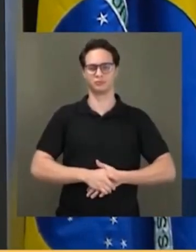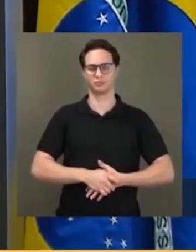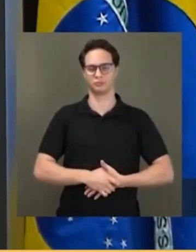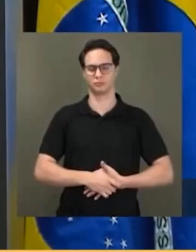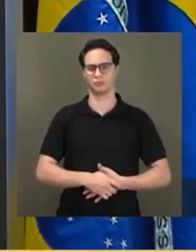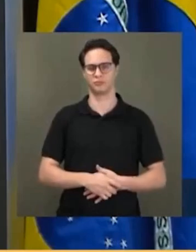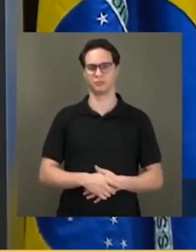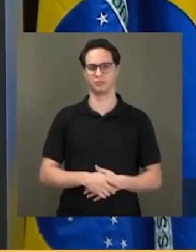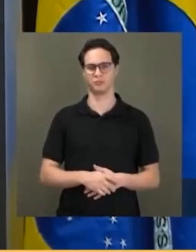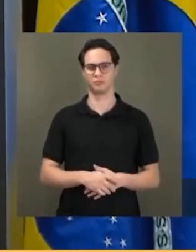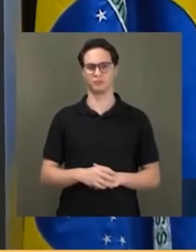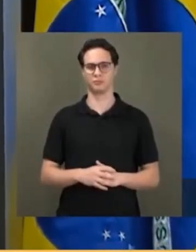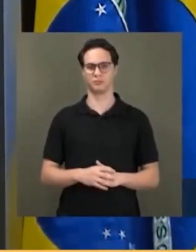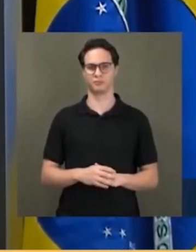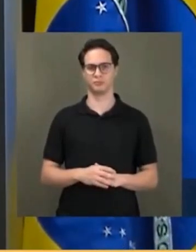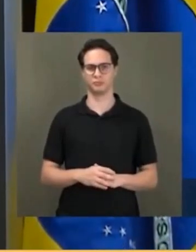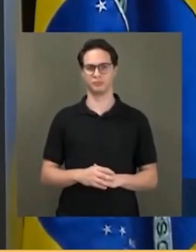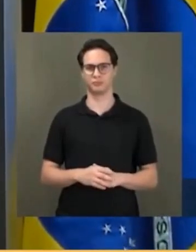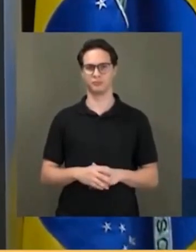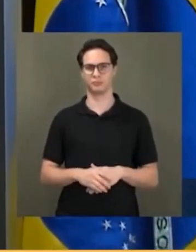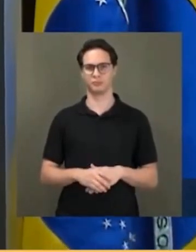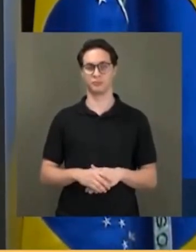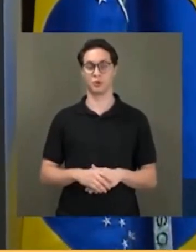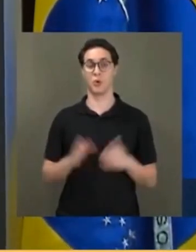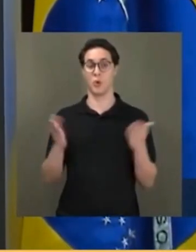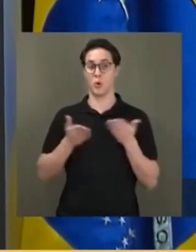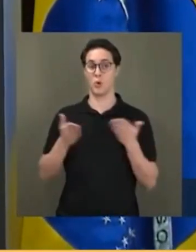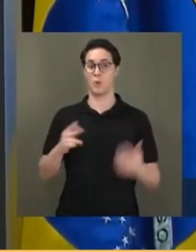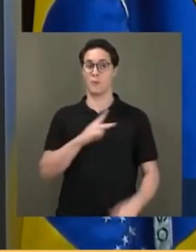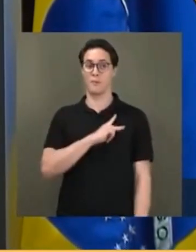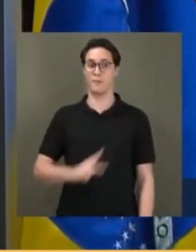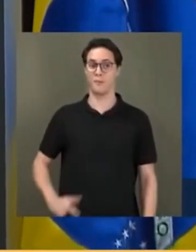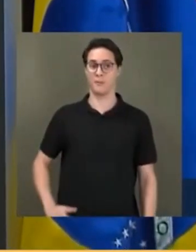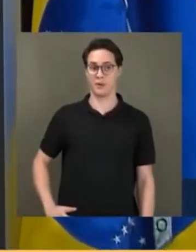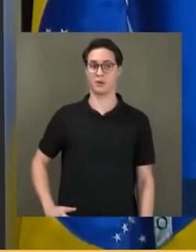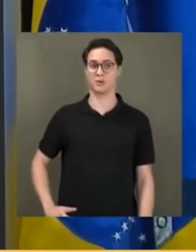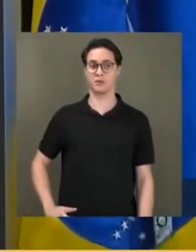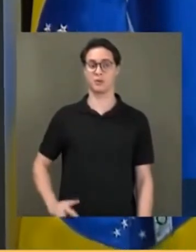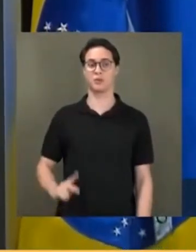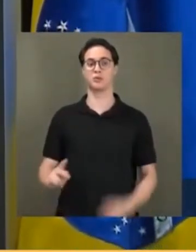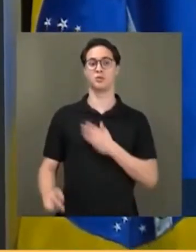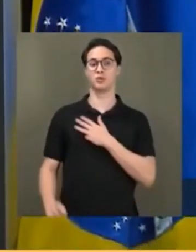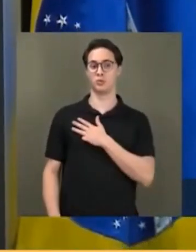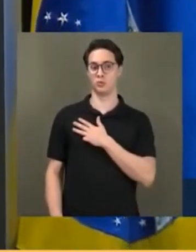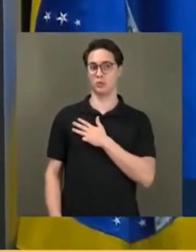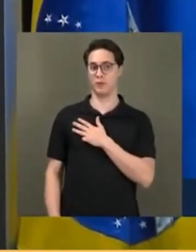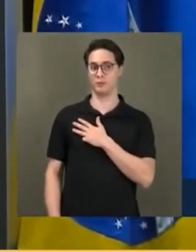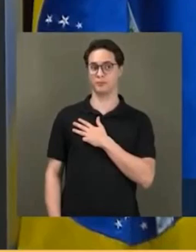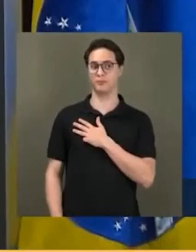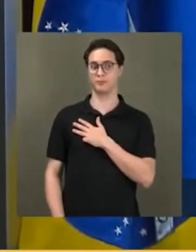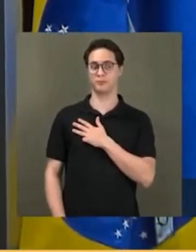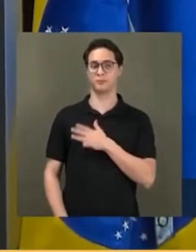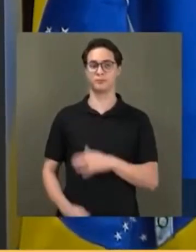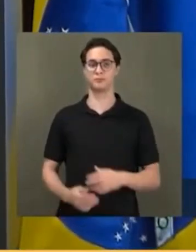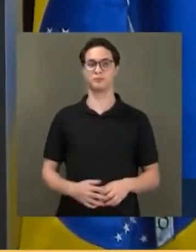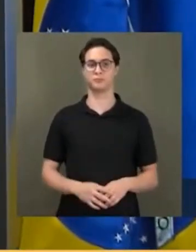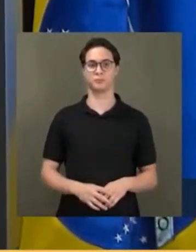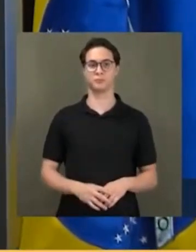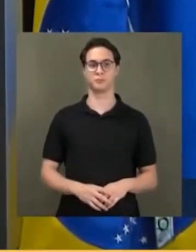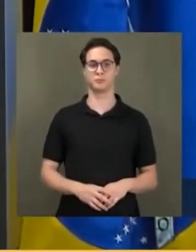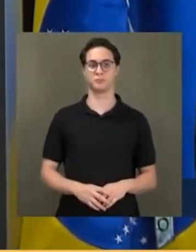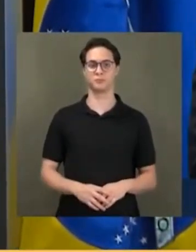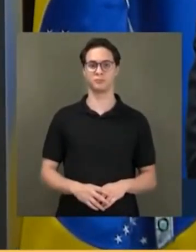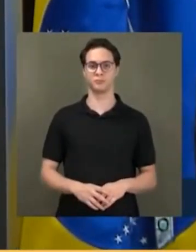fundadores do foro o atual presidente da república luí Inácio Lula da Silva